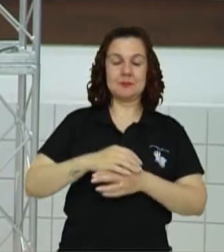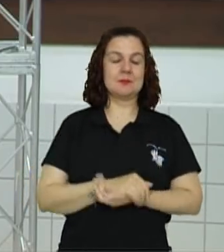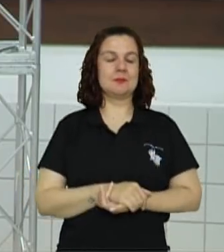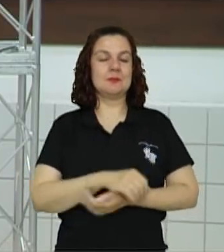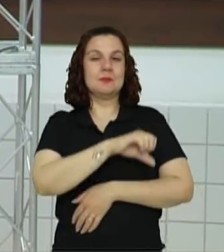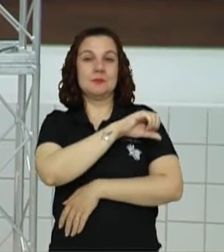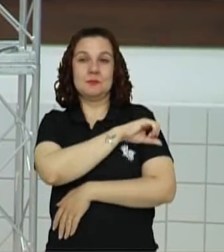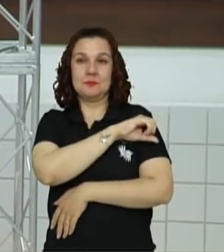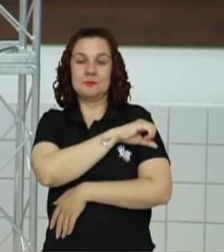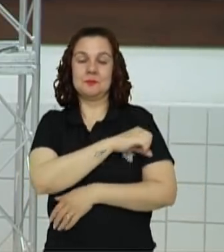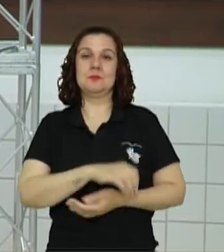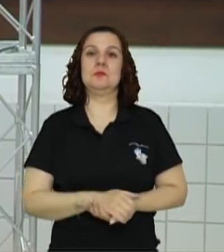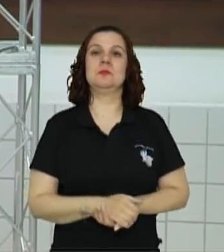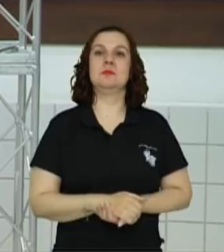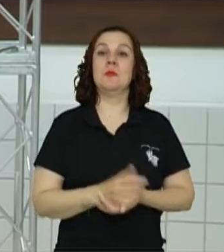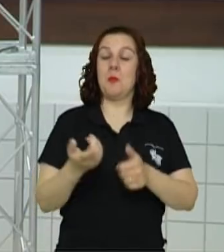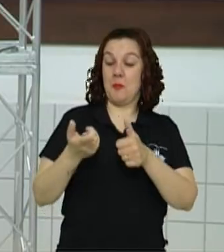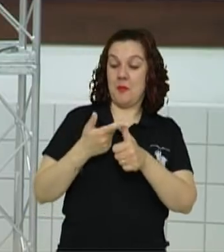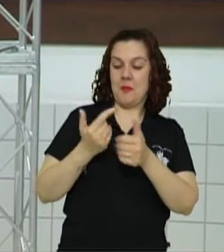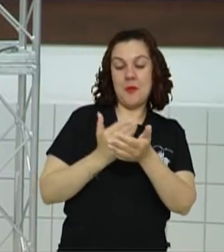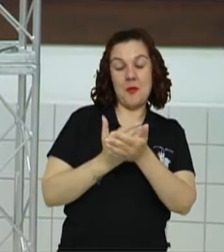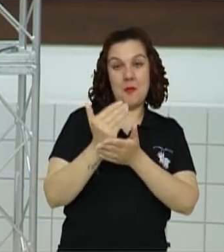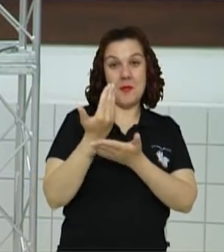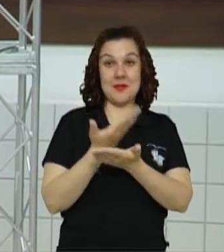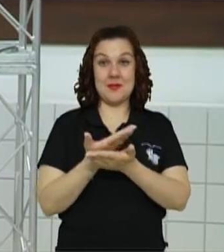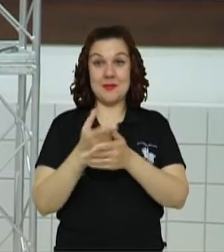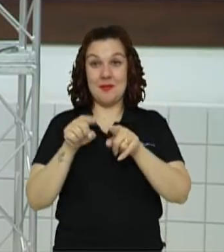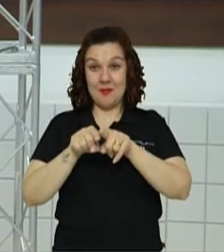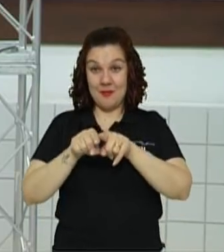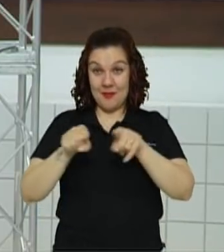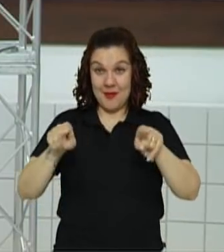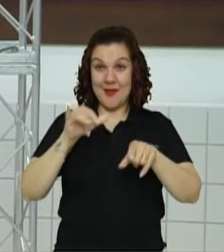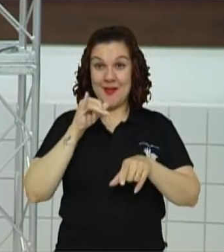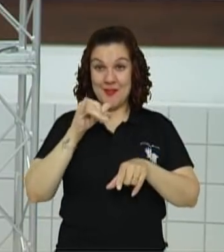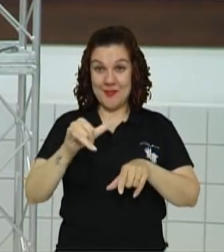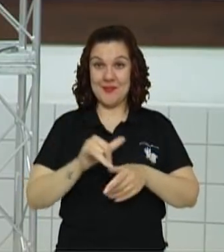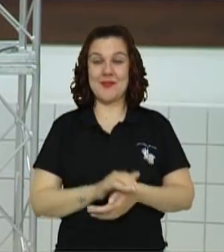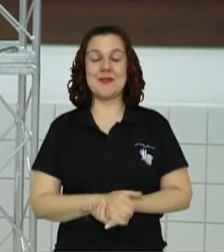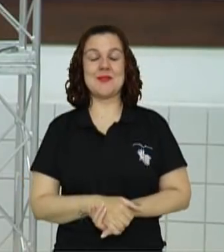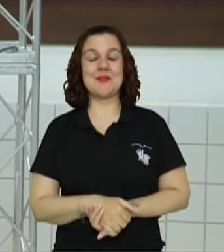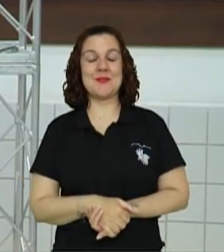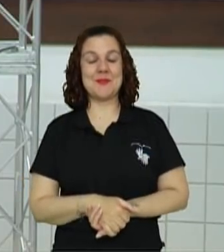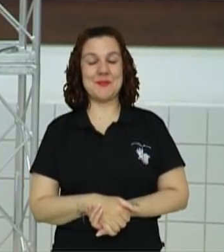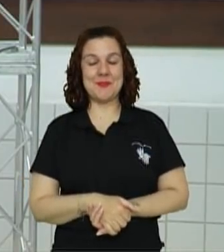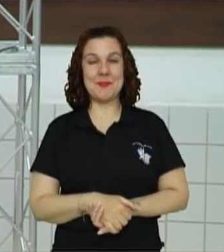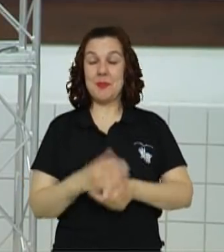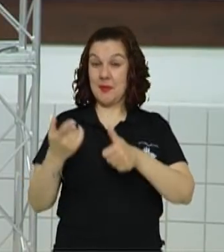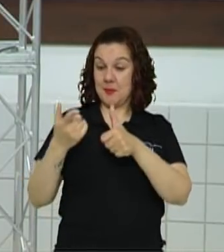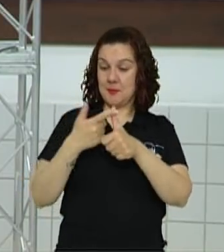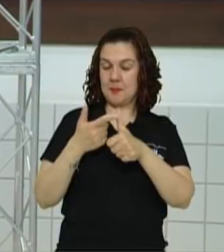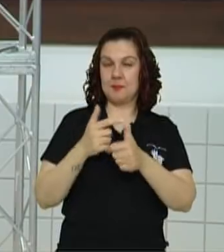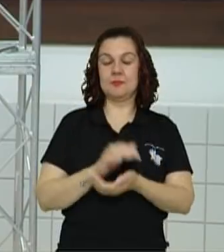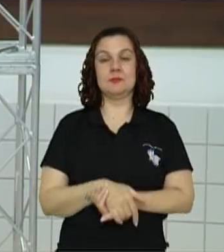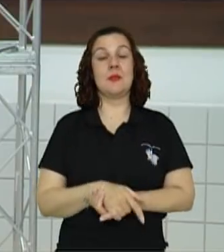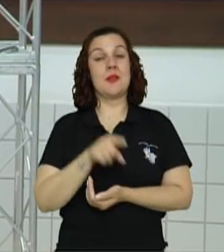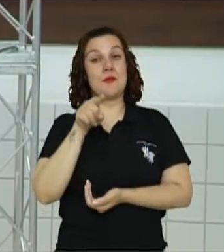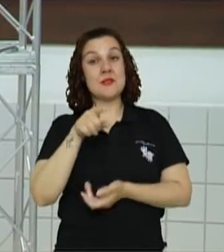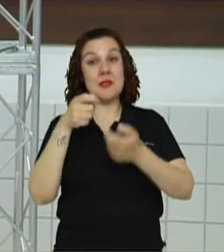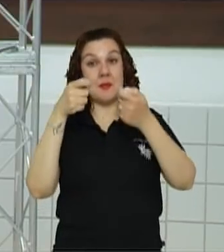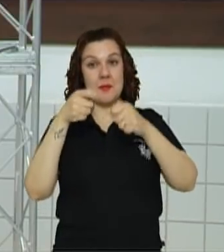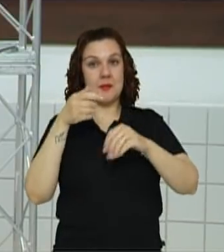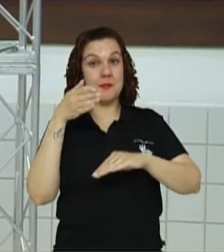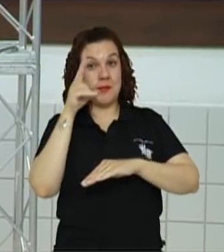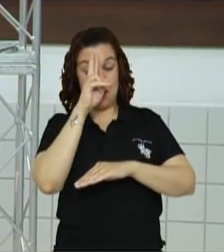ano. Antes de iniciarmos a nossa aula, eu tenho alguns recados para você. O primeiro é que você